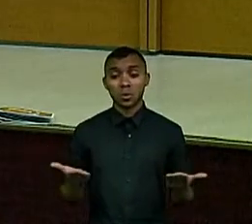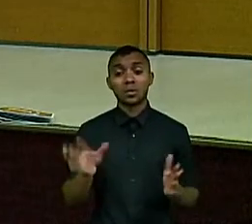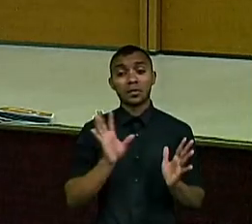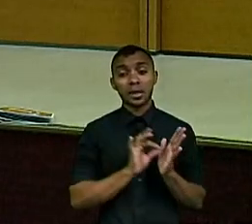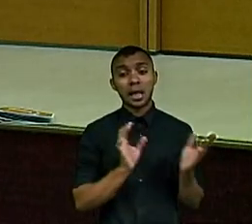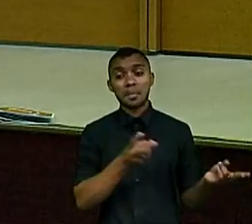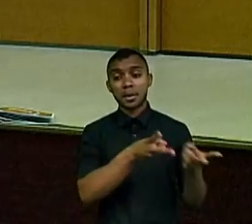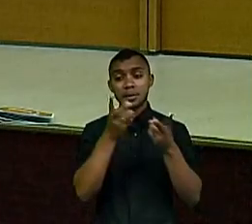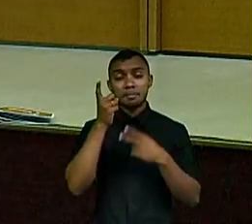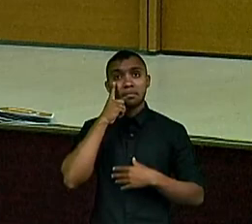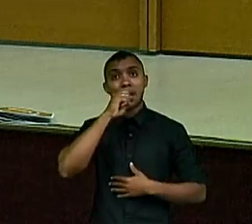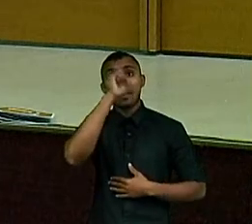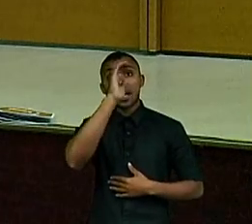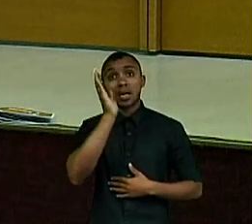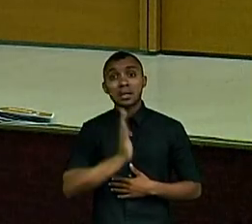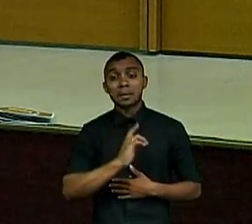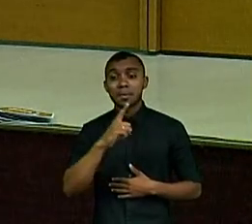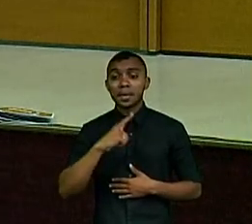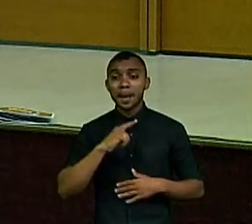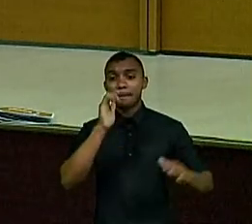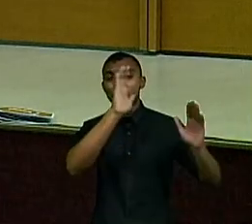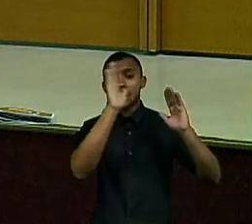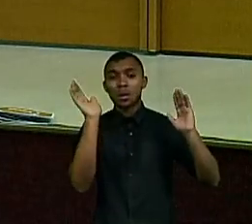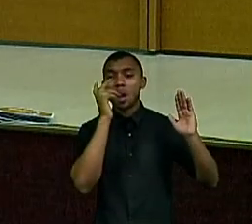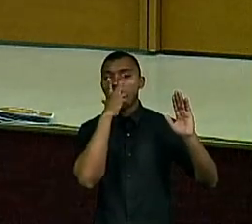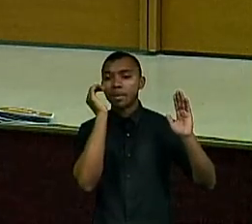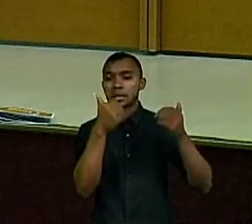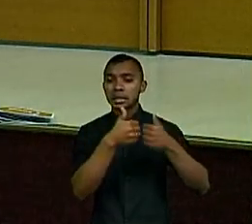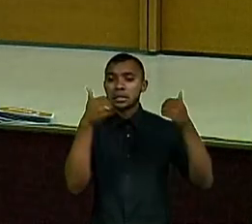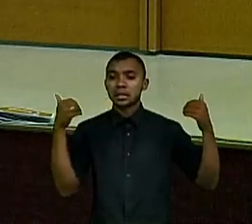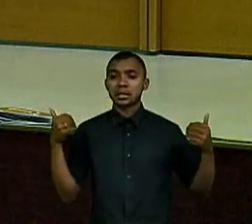país hoje um momento de divisão de